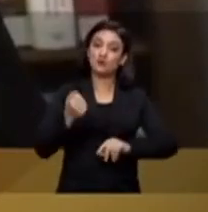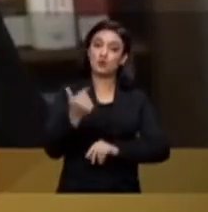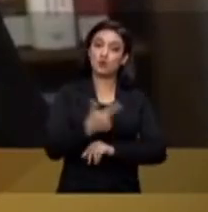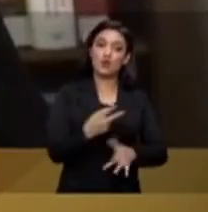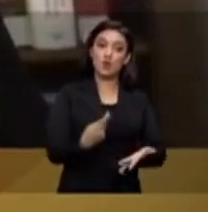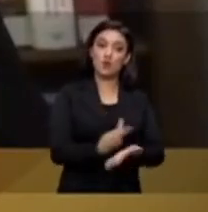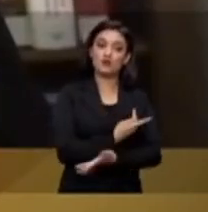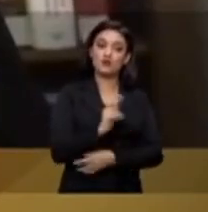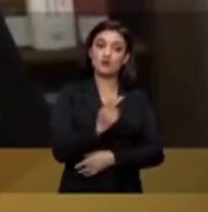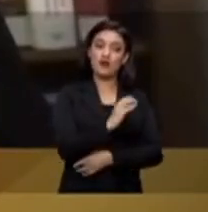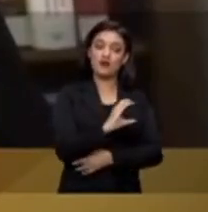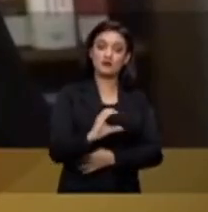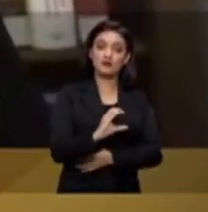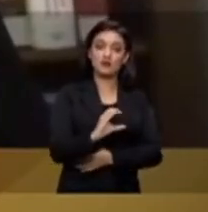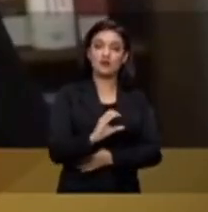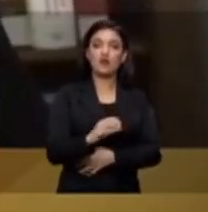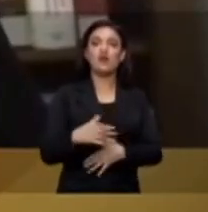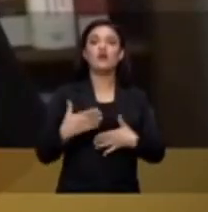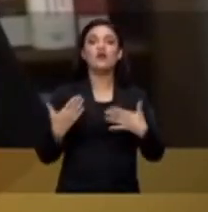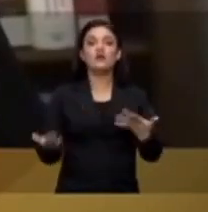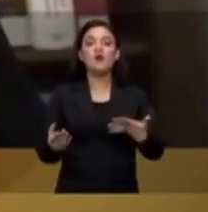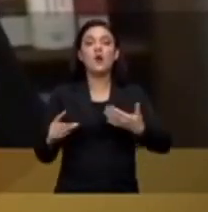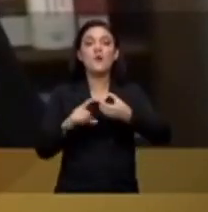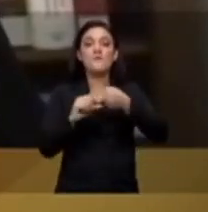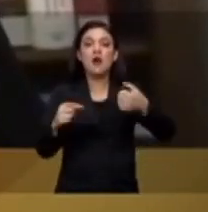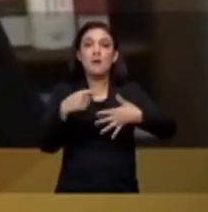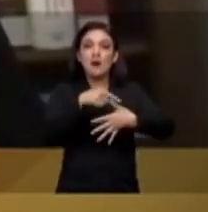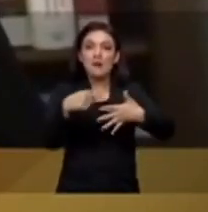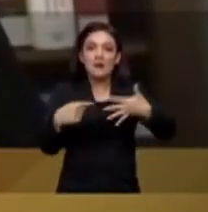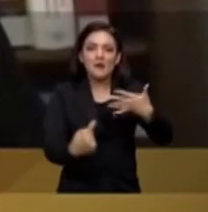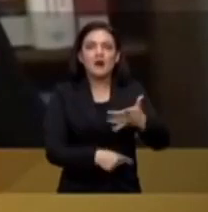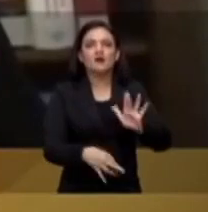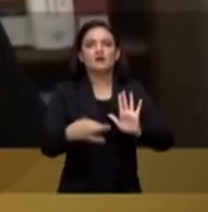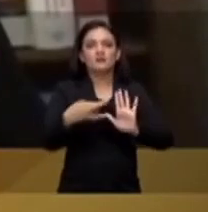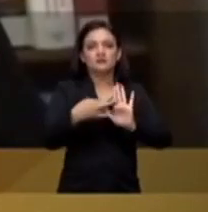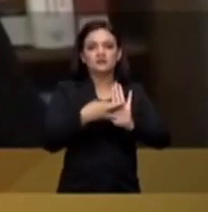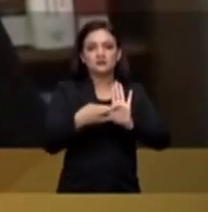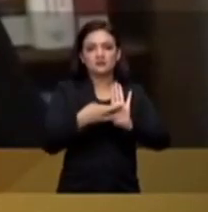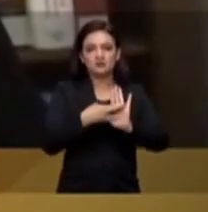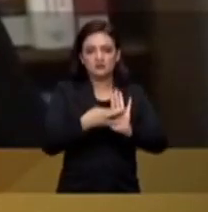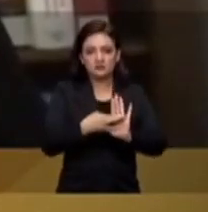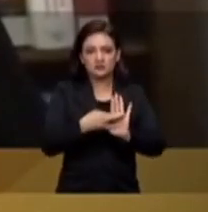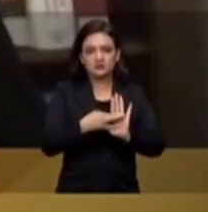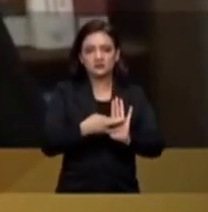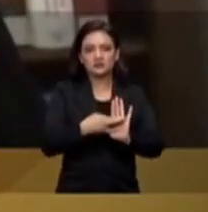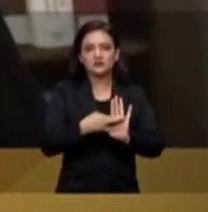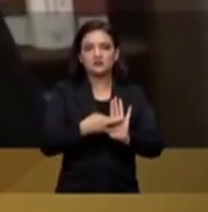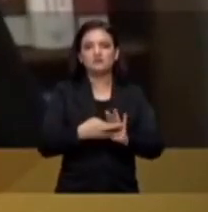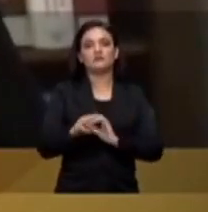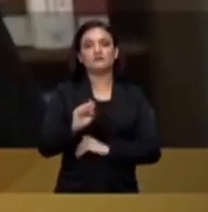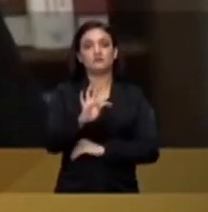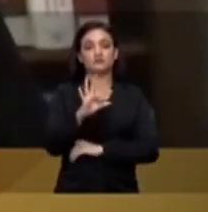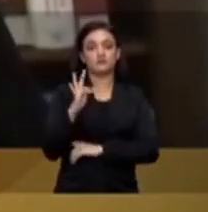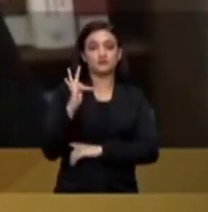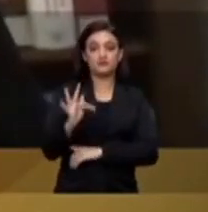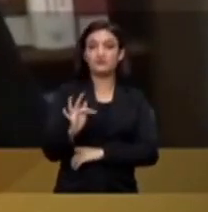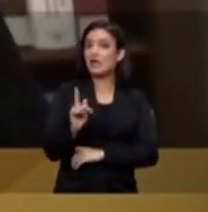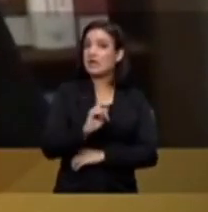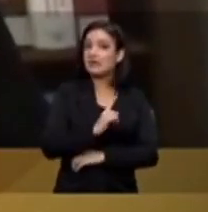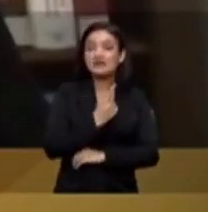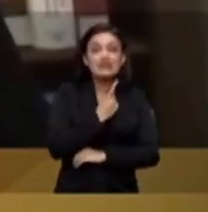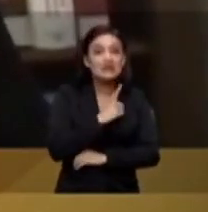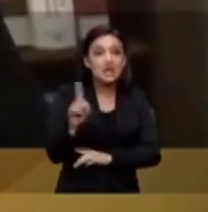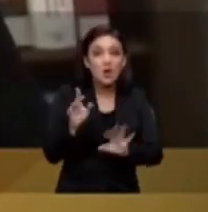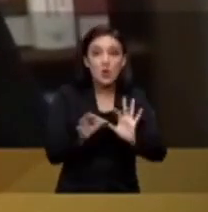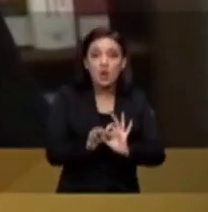julgamento do habeas corpus, os citados dispositivos do Regimento Interno Supremo Tribunal Federal não autorizam